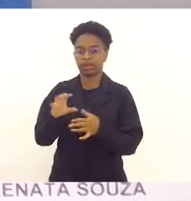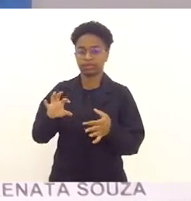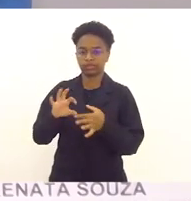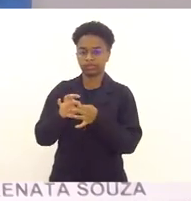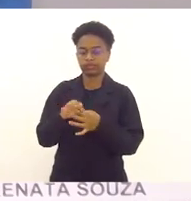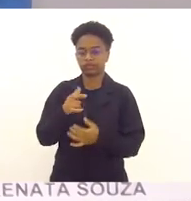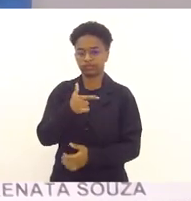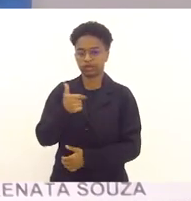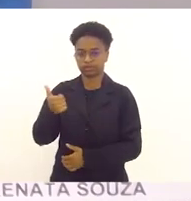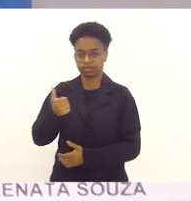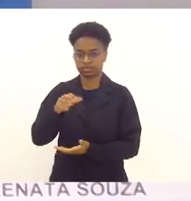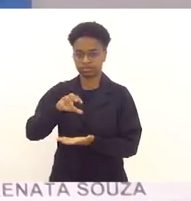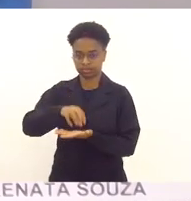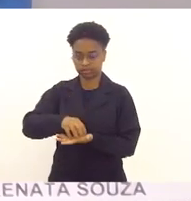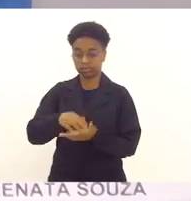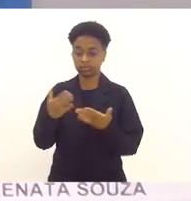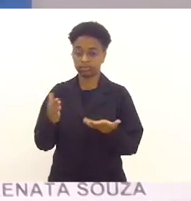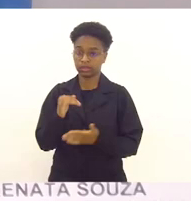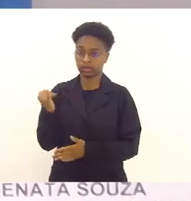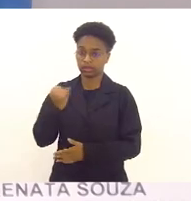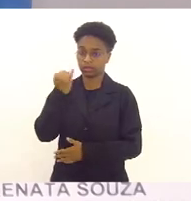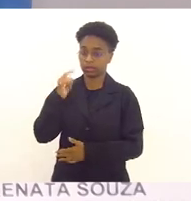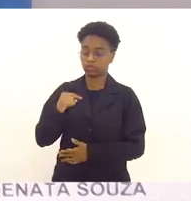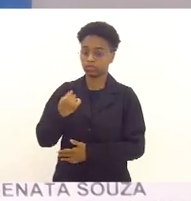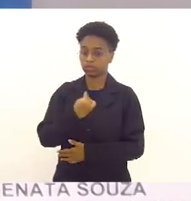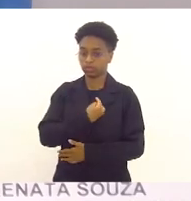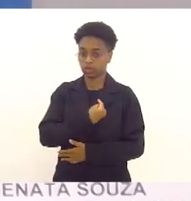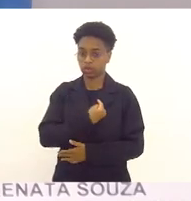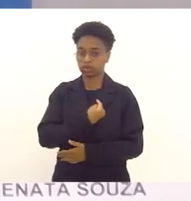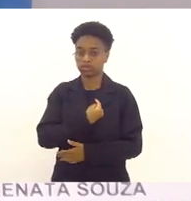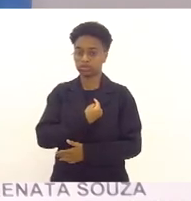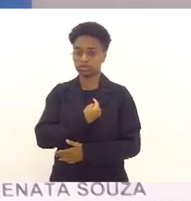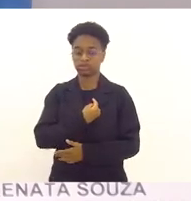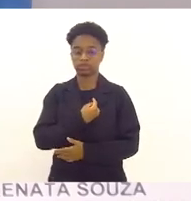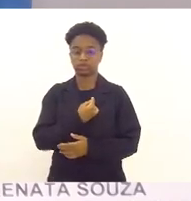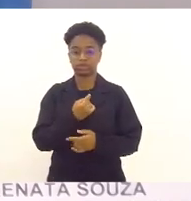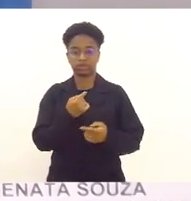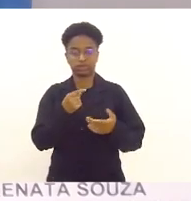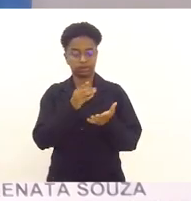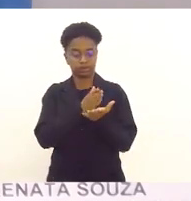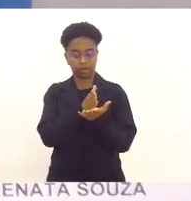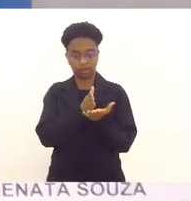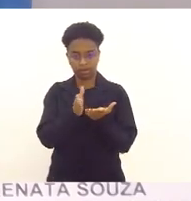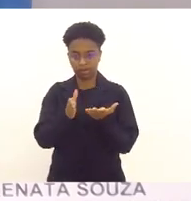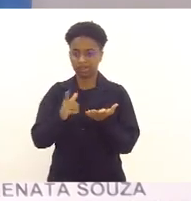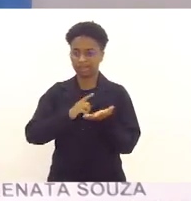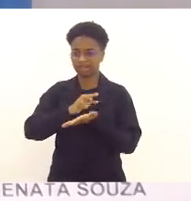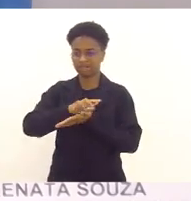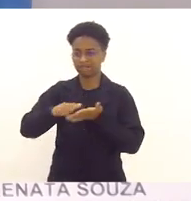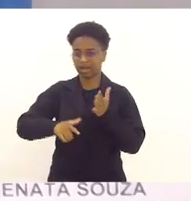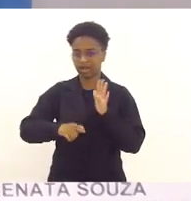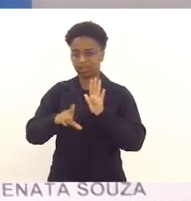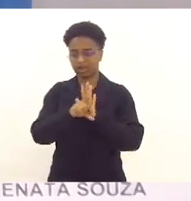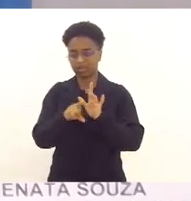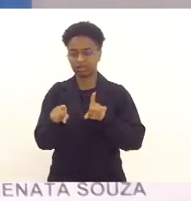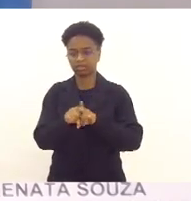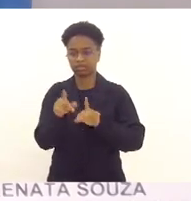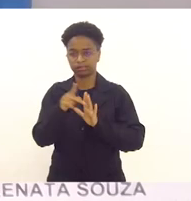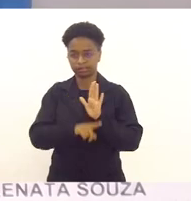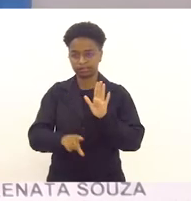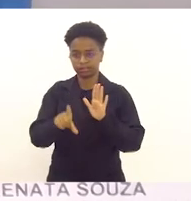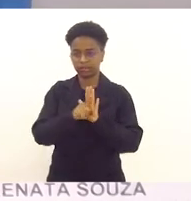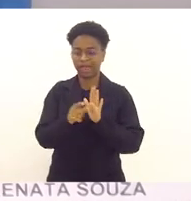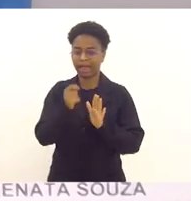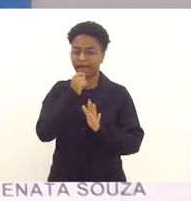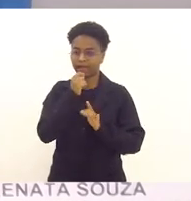então super importante a gente tratar desses encaminhamentos aqui tem várias leis e projetos de leis que